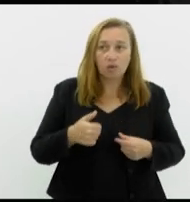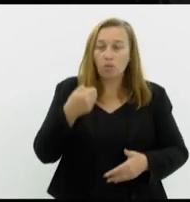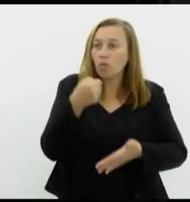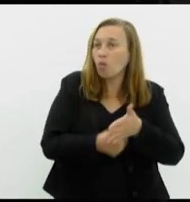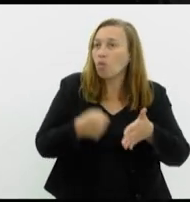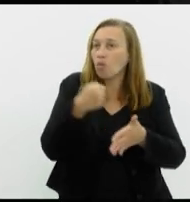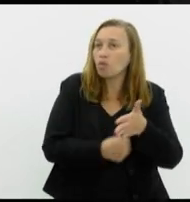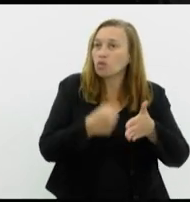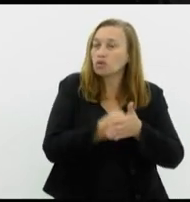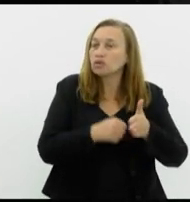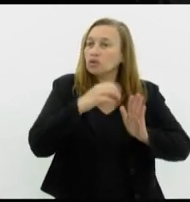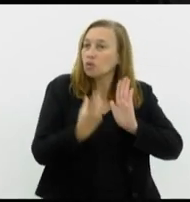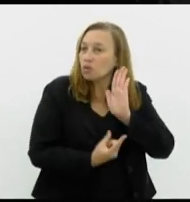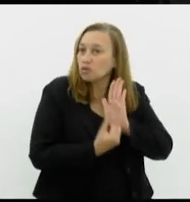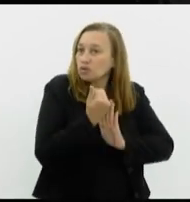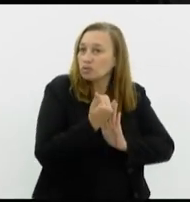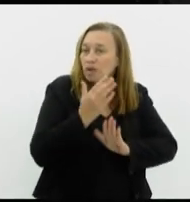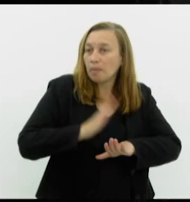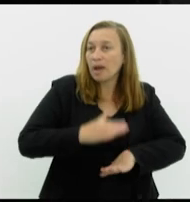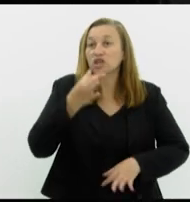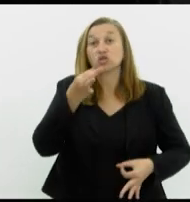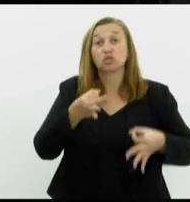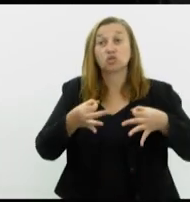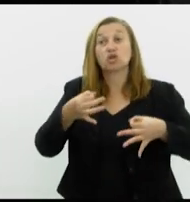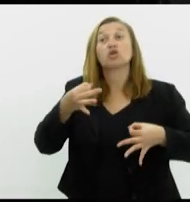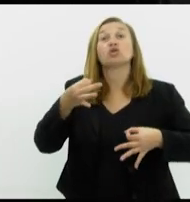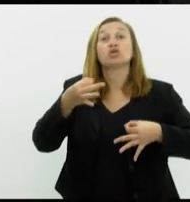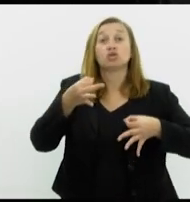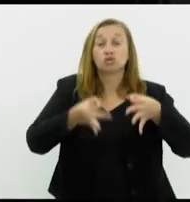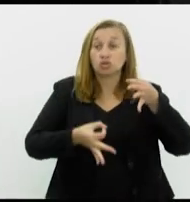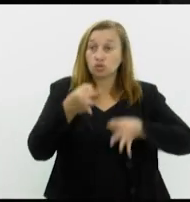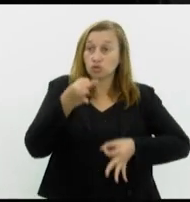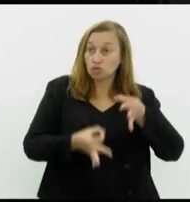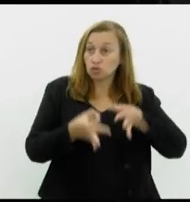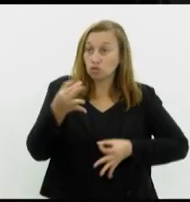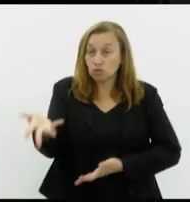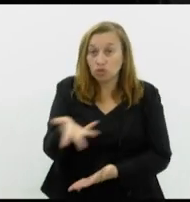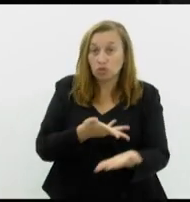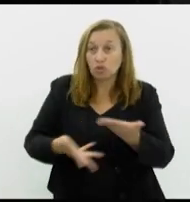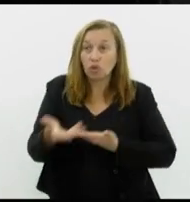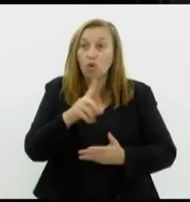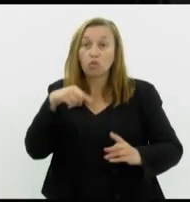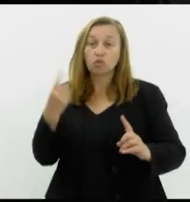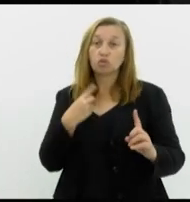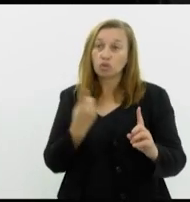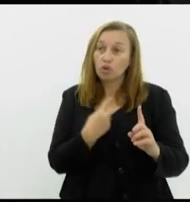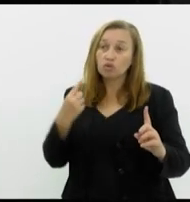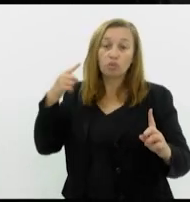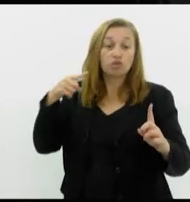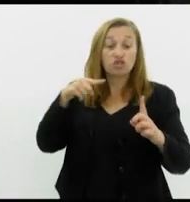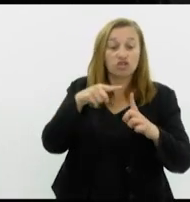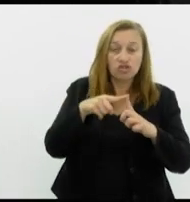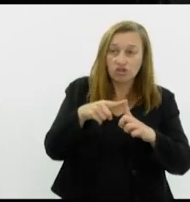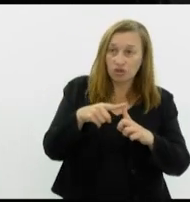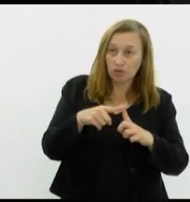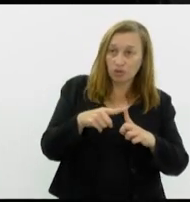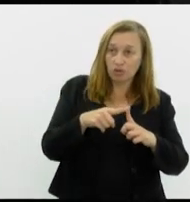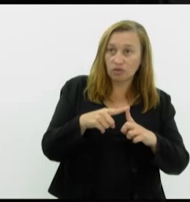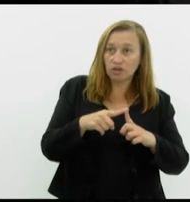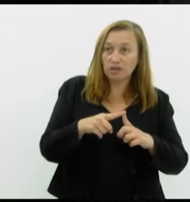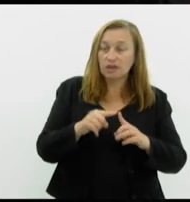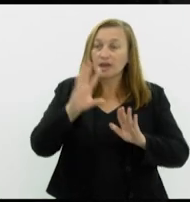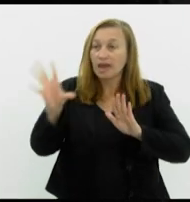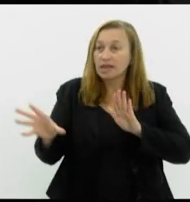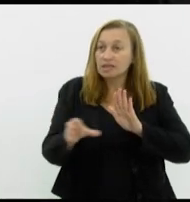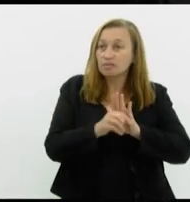um orçamento mais justo e participativo. Nosso objetivo é garantir que as emendas